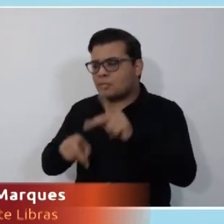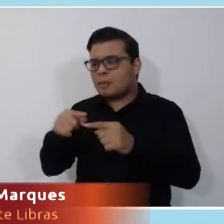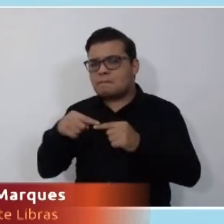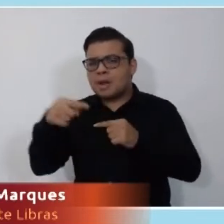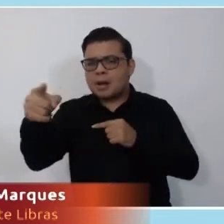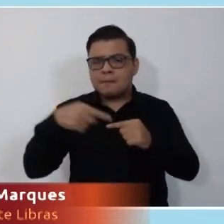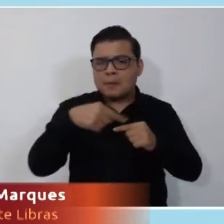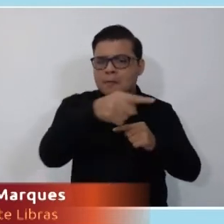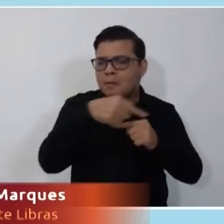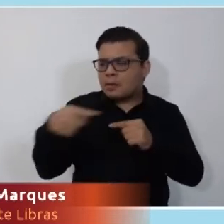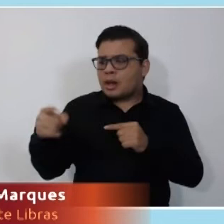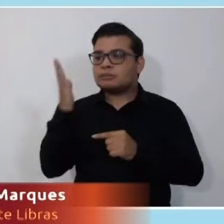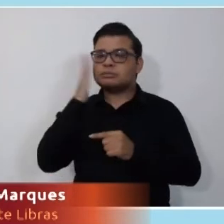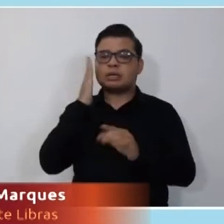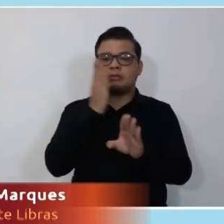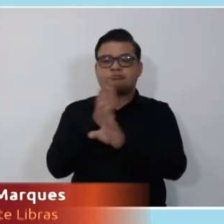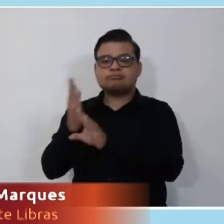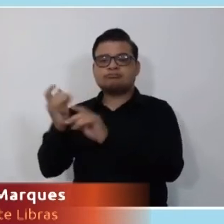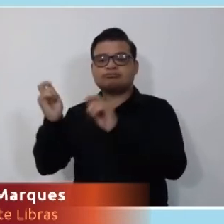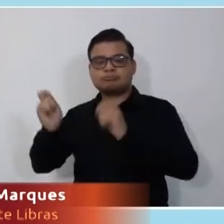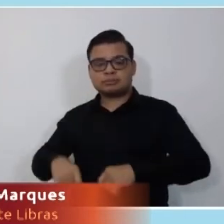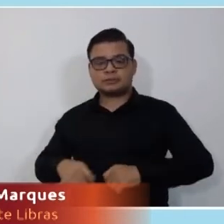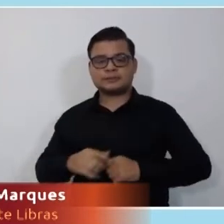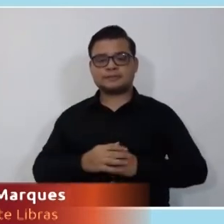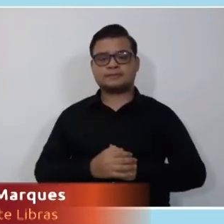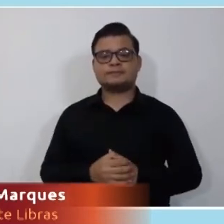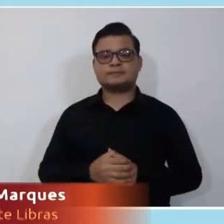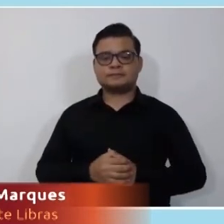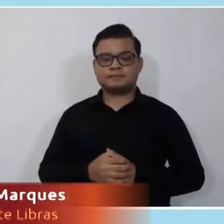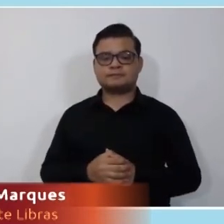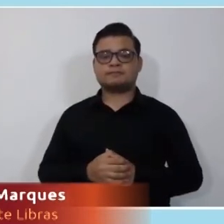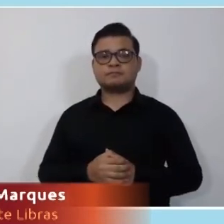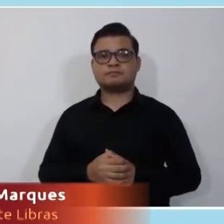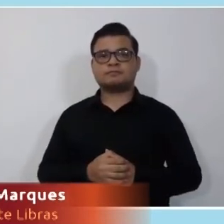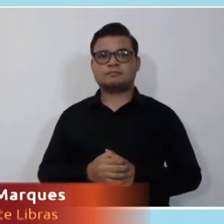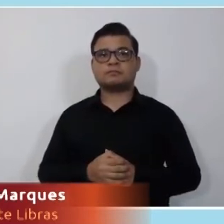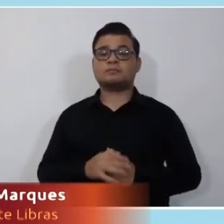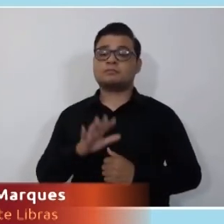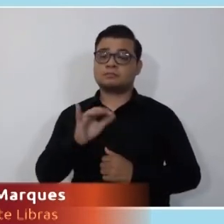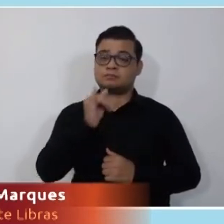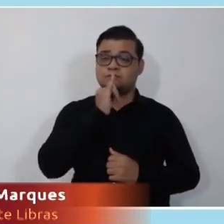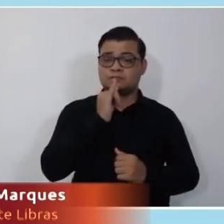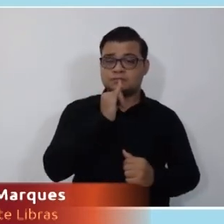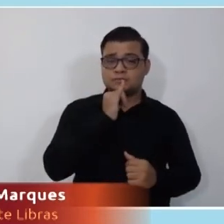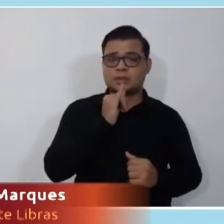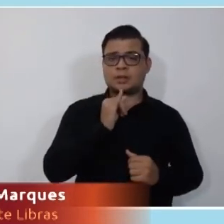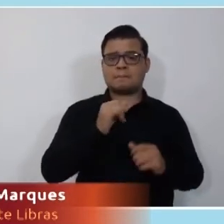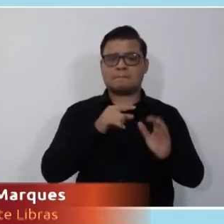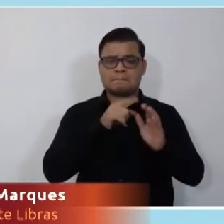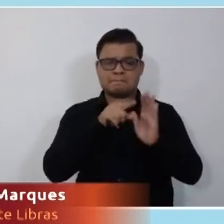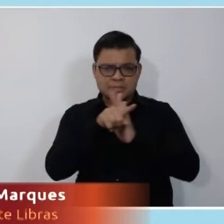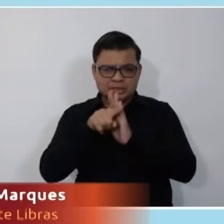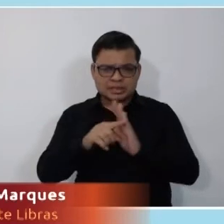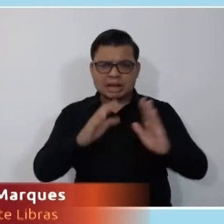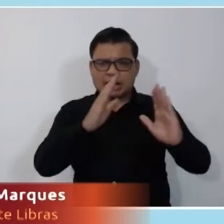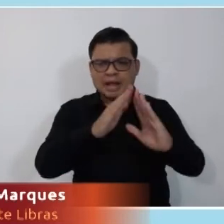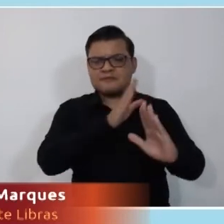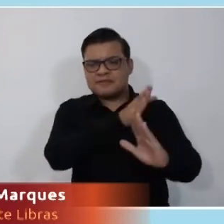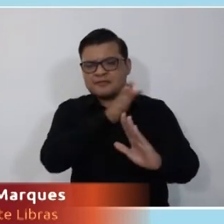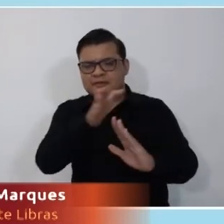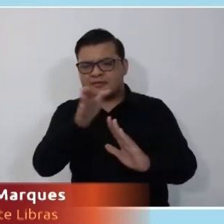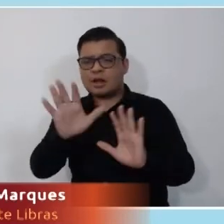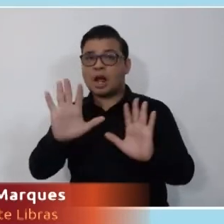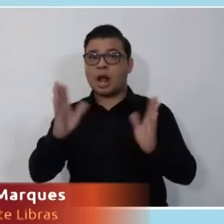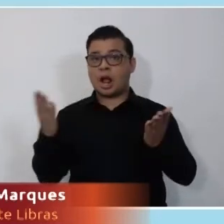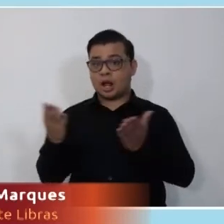diferença da pesquisa tradicional, que é realizada em campo, né, é que nos dá uma opção de que a prefeitura consiga realizar